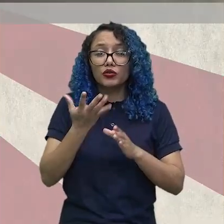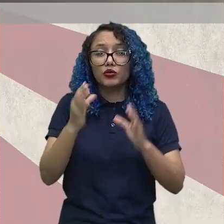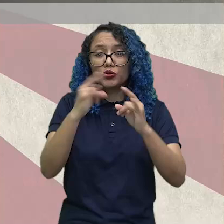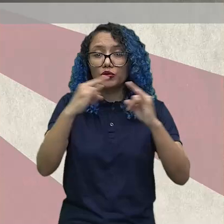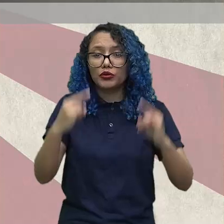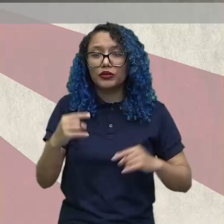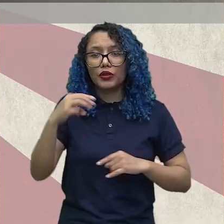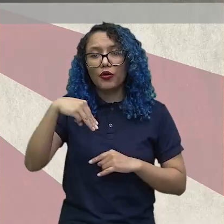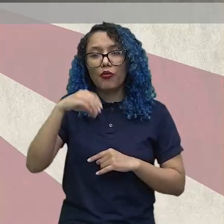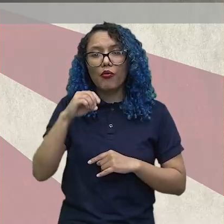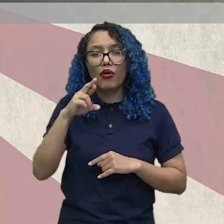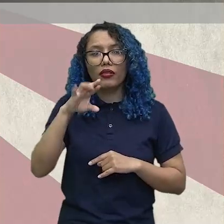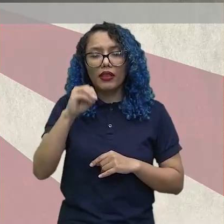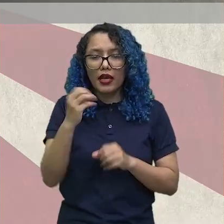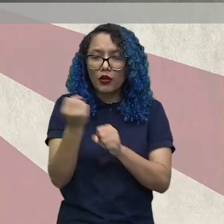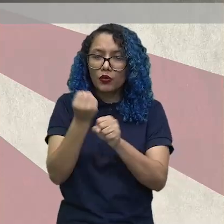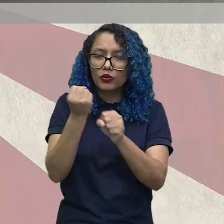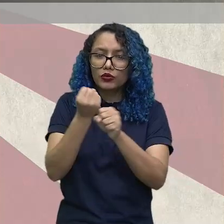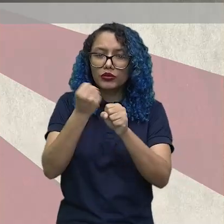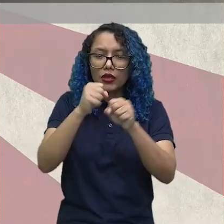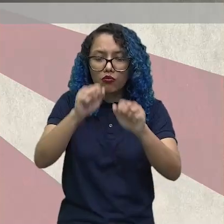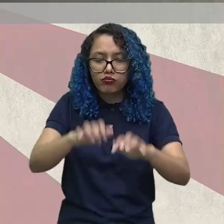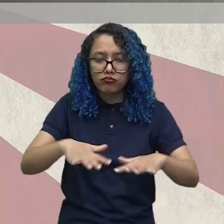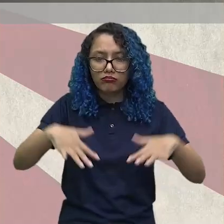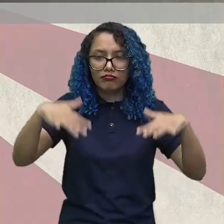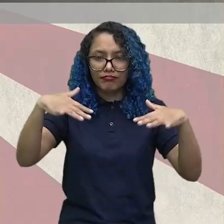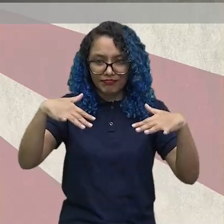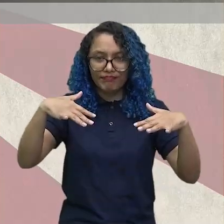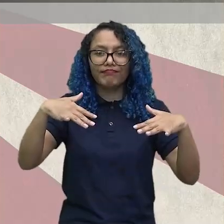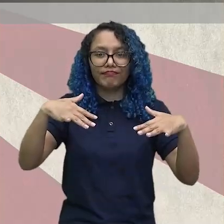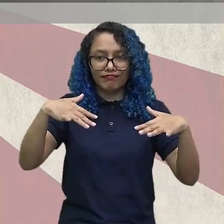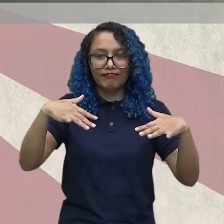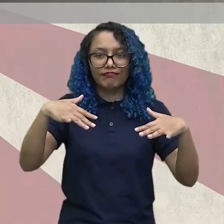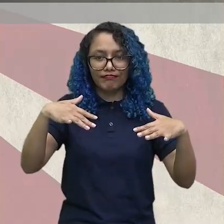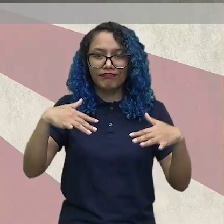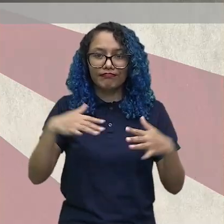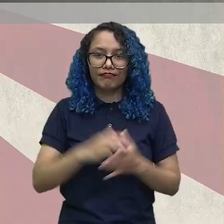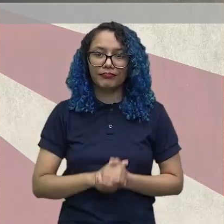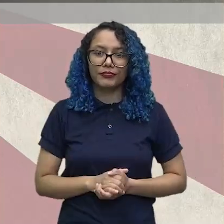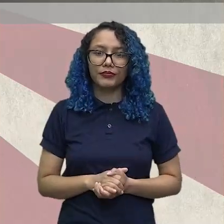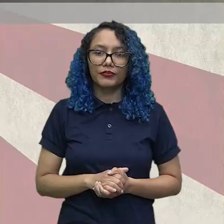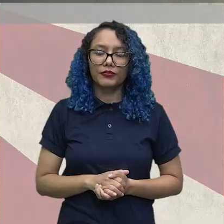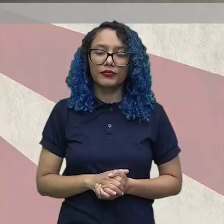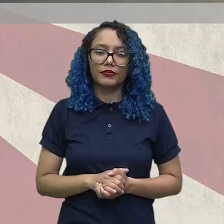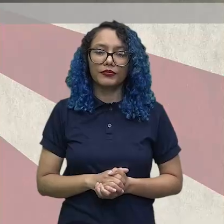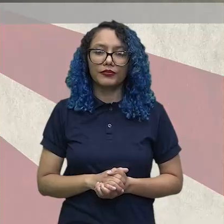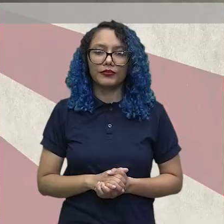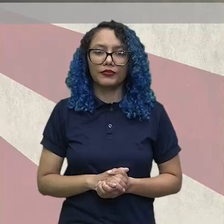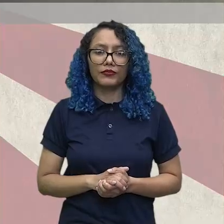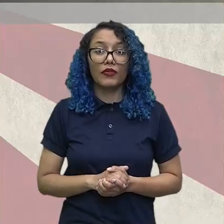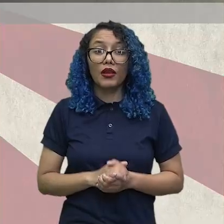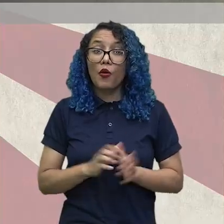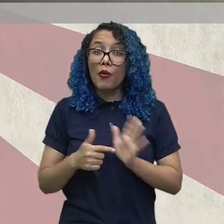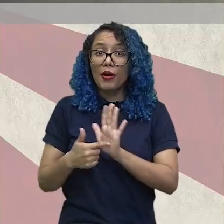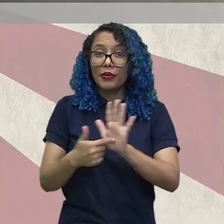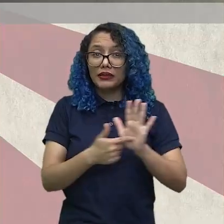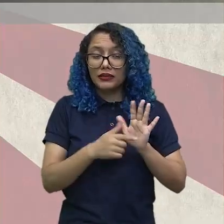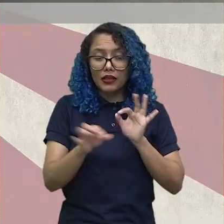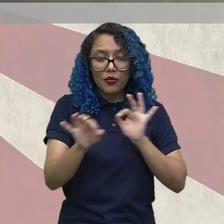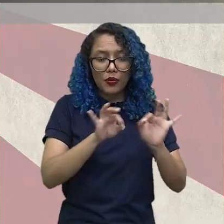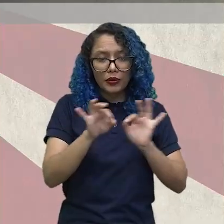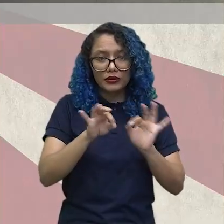com a criação do anfiteatro de Philip Astley. E a gente vai olhar que existe ali um espetáculo diferente,